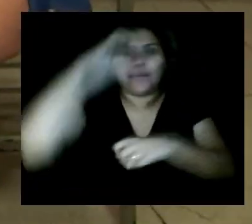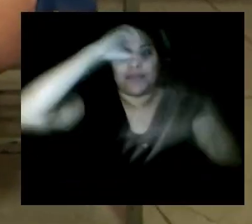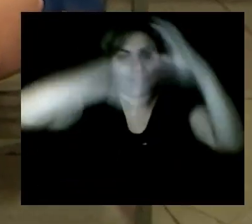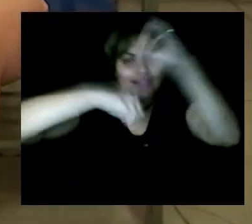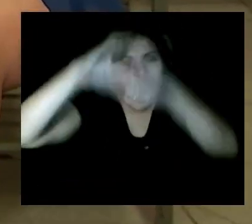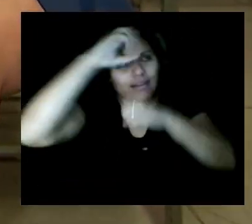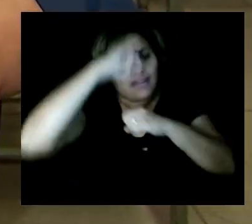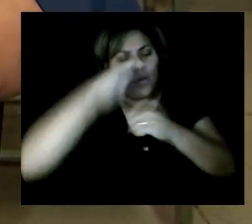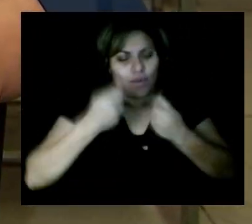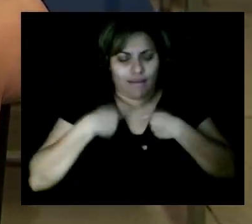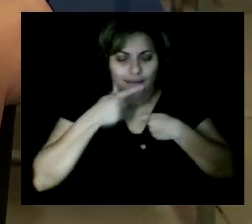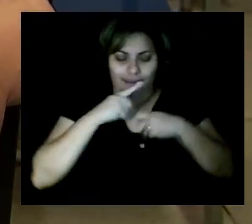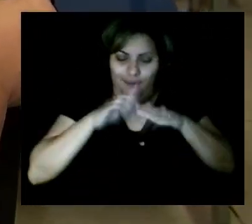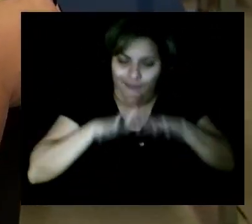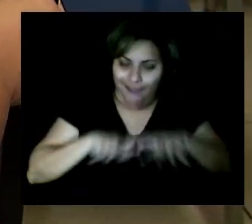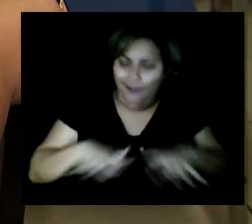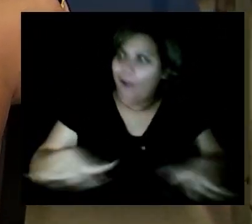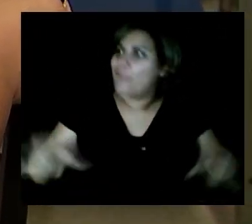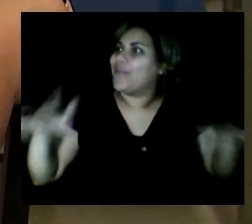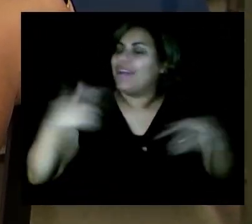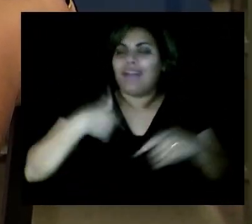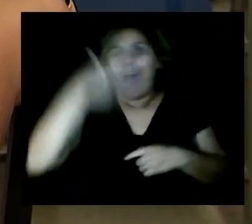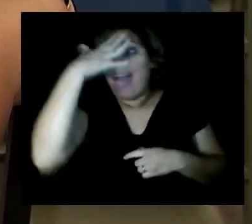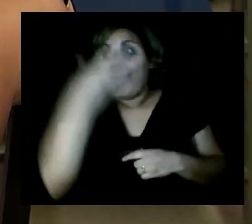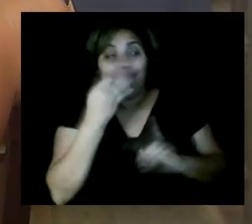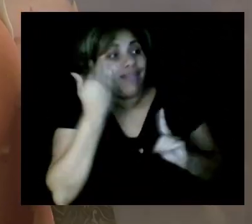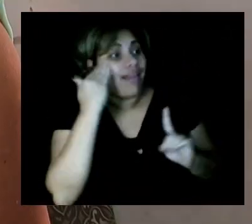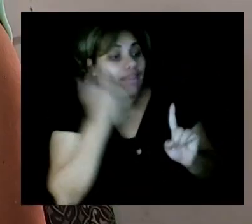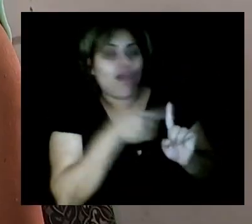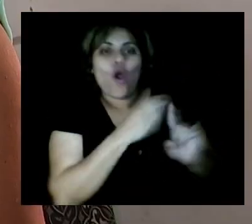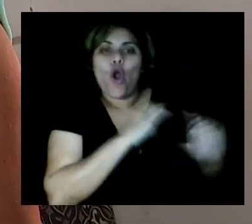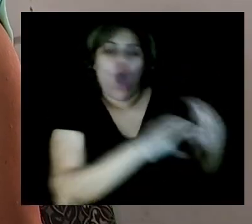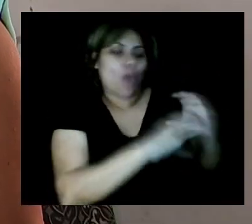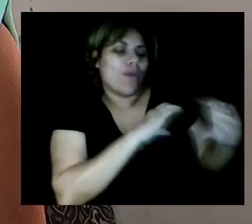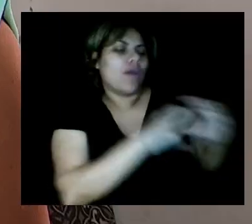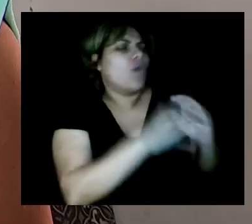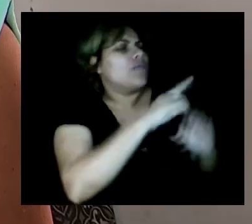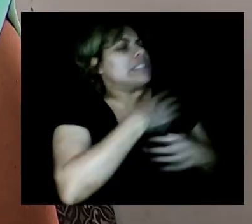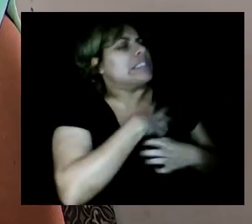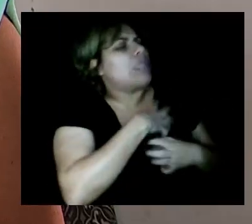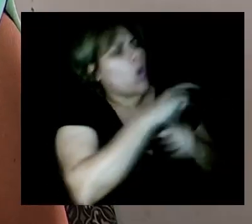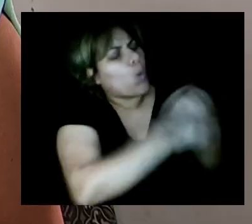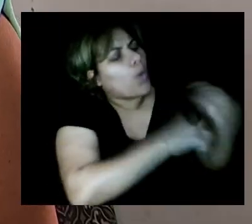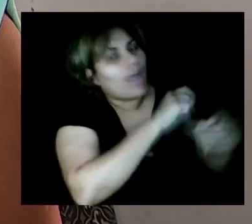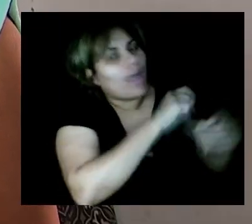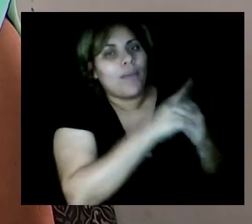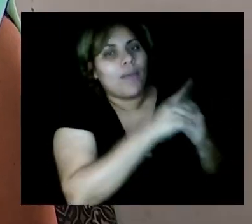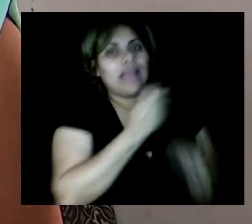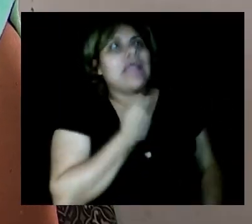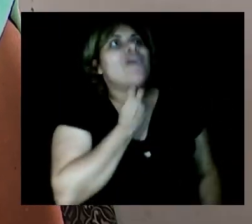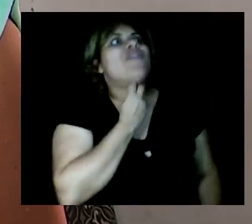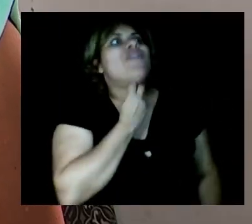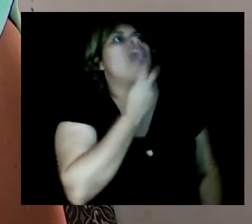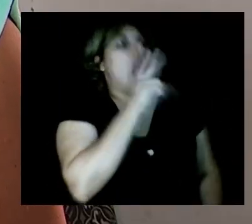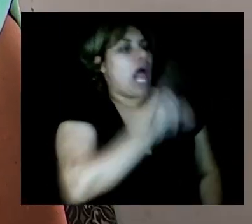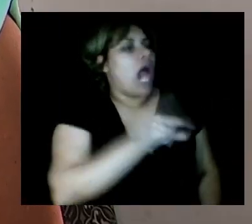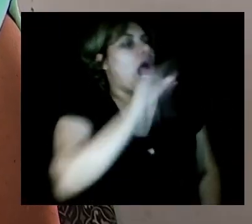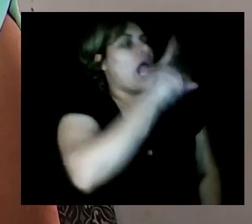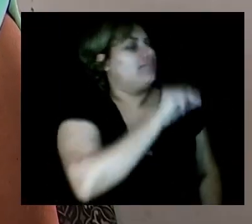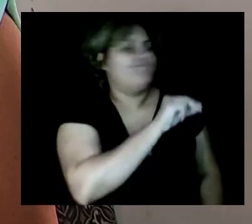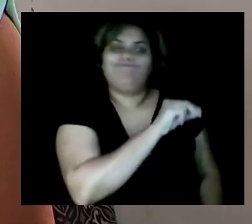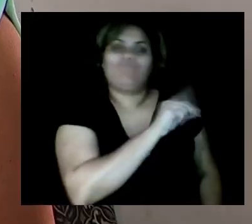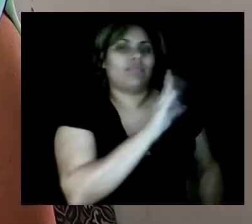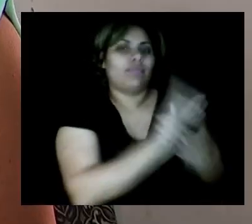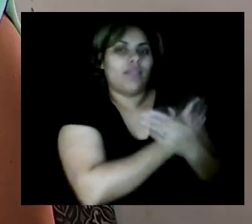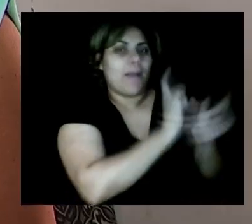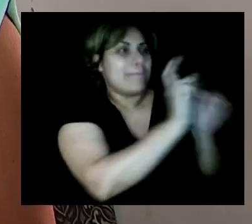ele compreender e conseguir comunicar com a gente o que ele está sentindo, porque ele não é verbal. Ele fala algumas palavras. Então a